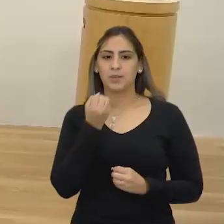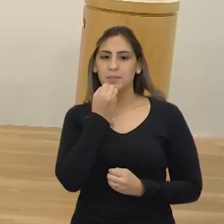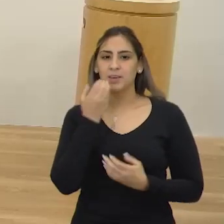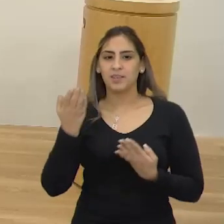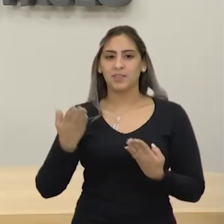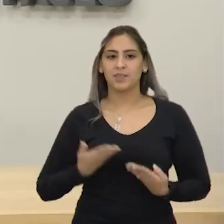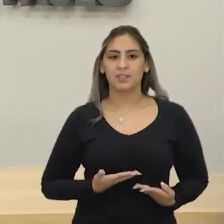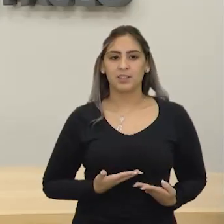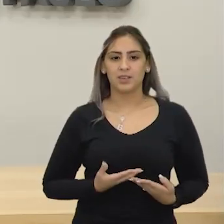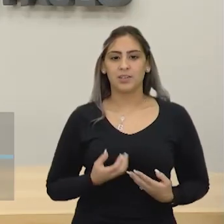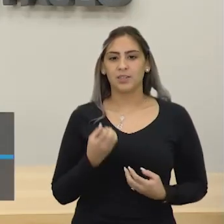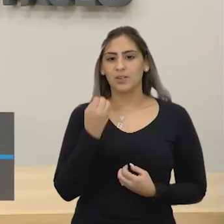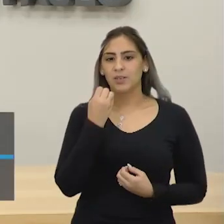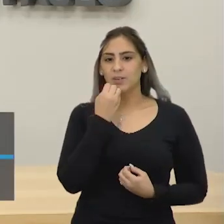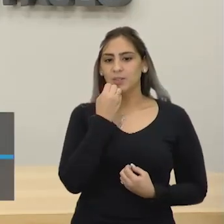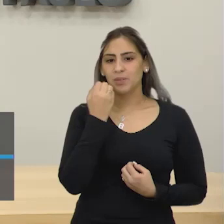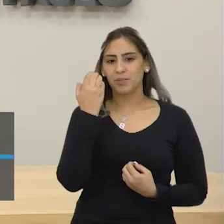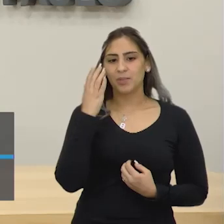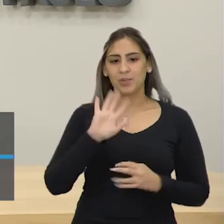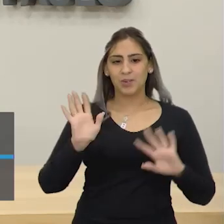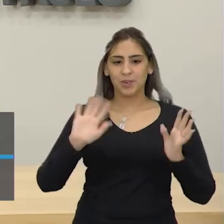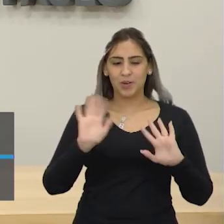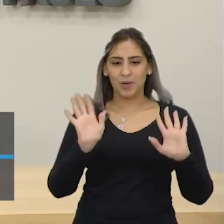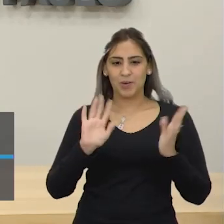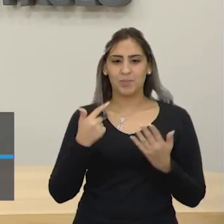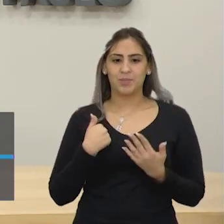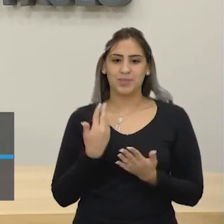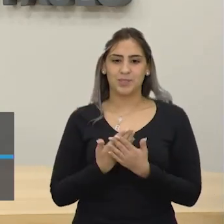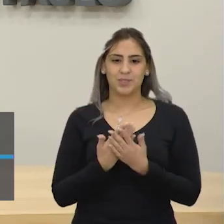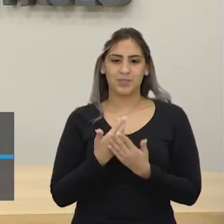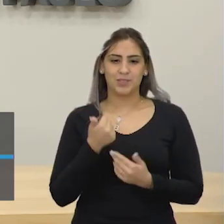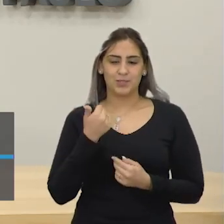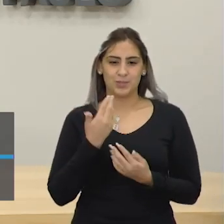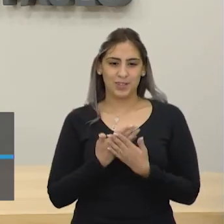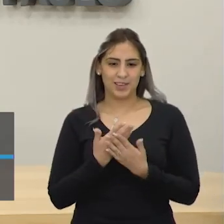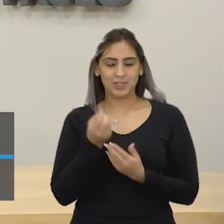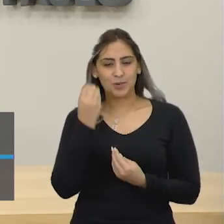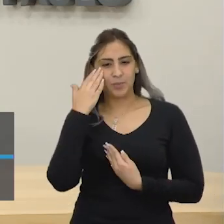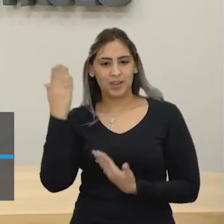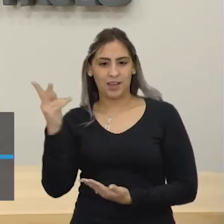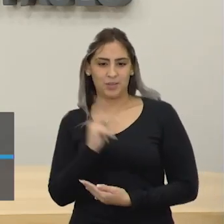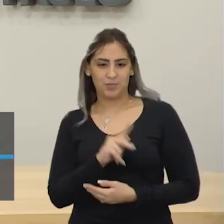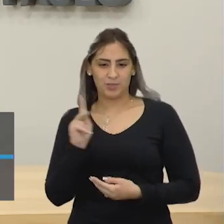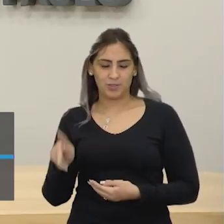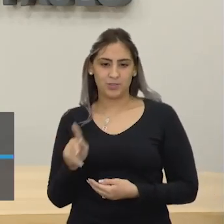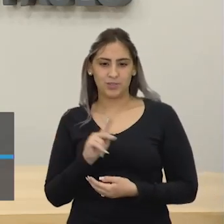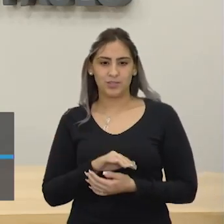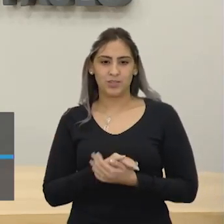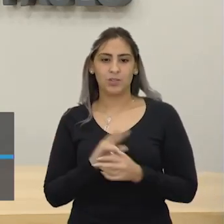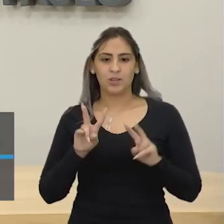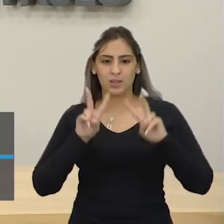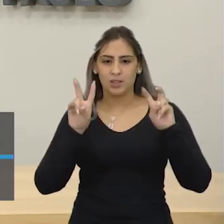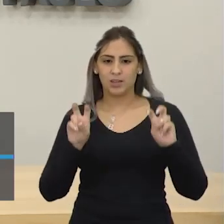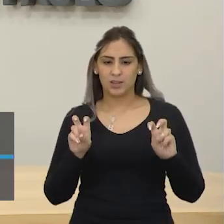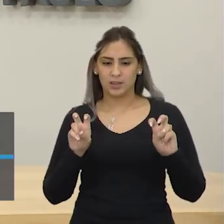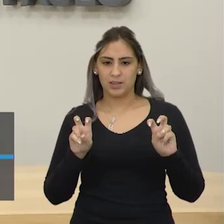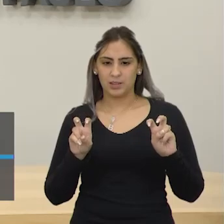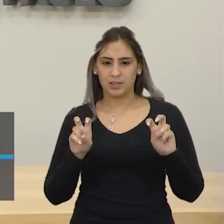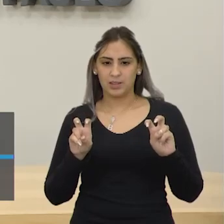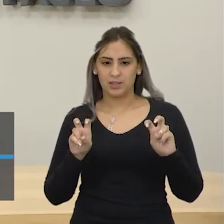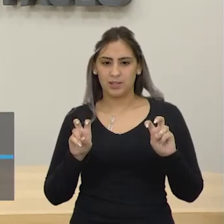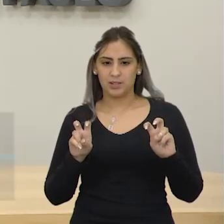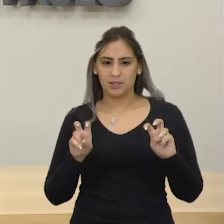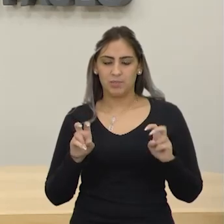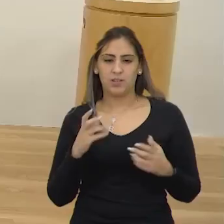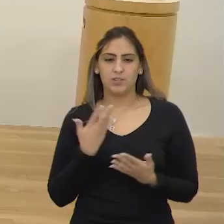Obrigado, Priscila. Oi, nossos alunos, estudantes da primeira série aí. Olha, o tema de hoje, a gente discutiu um pouquinho com a professora